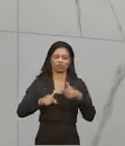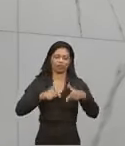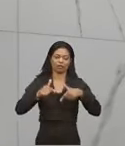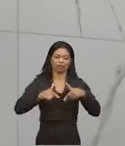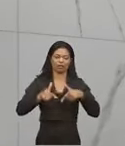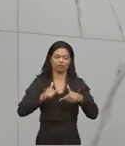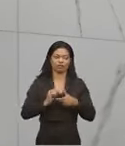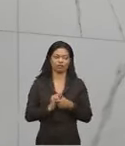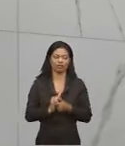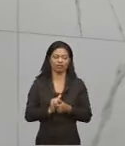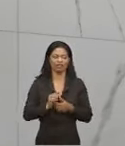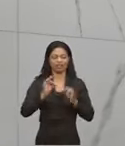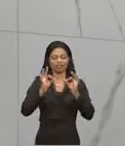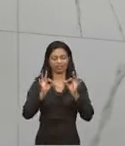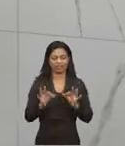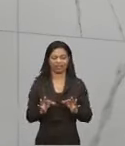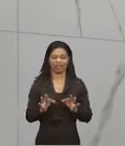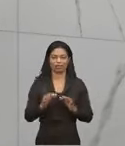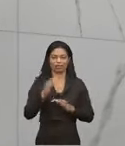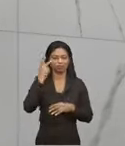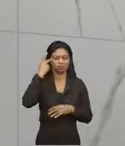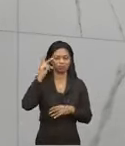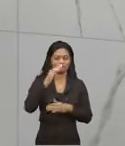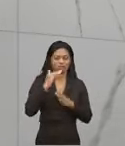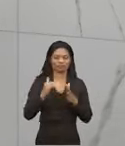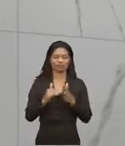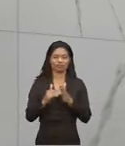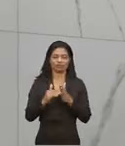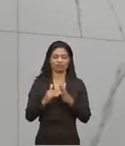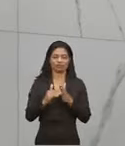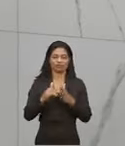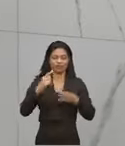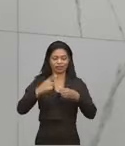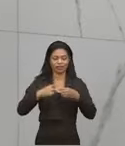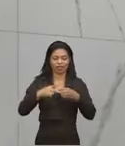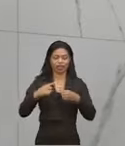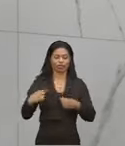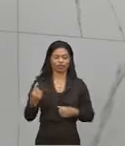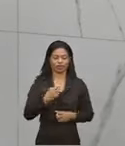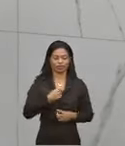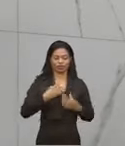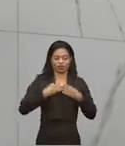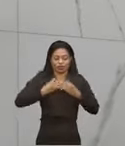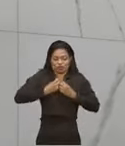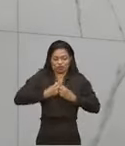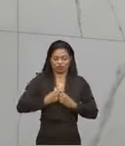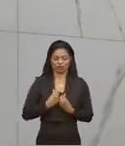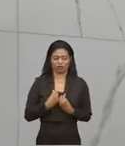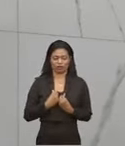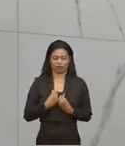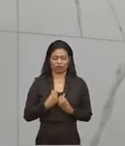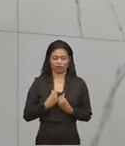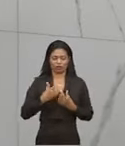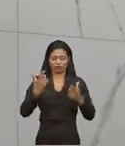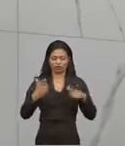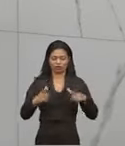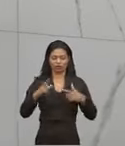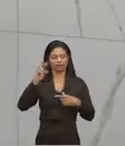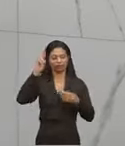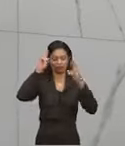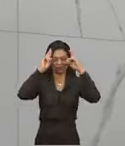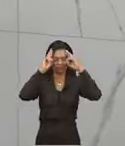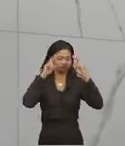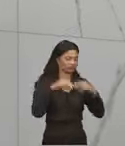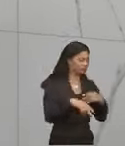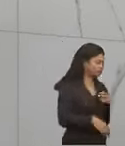de forma ordeira para toda a cidade. E quando a gente aqui do parlamento, vestido de paletó e gravata, não se respeita e vai para a